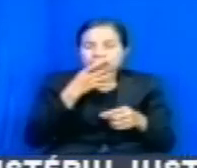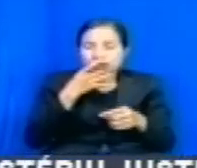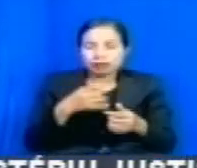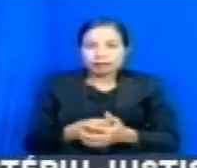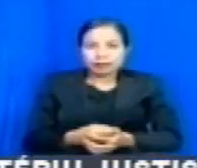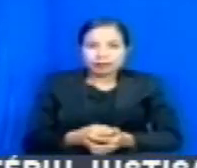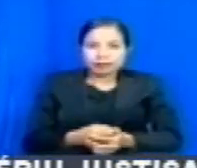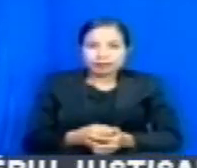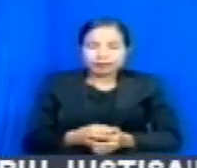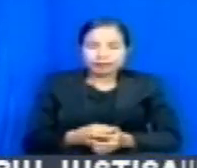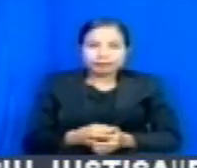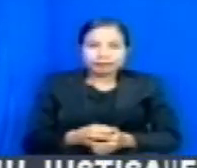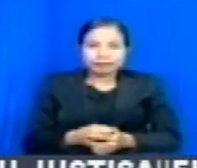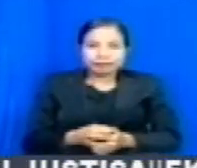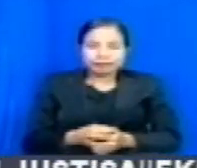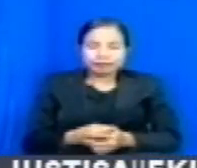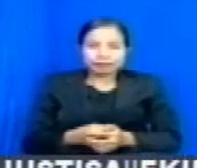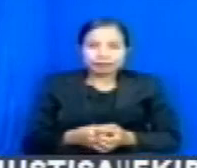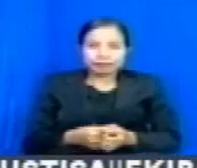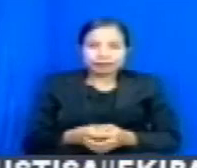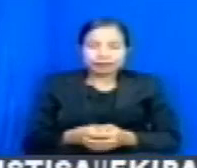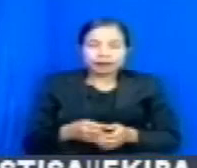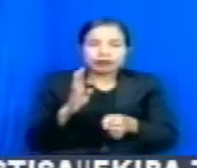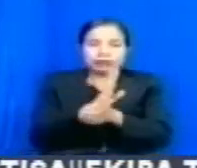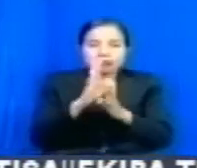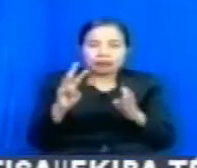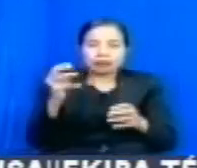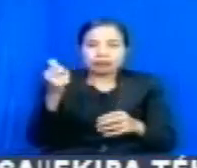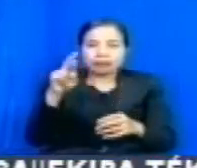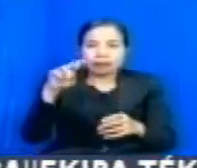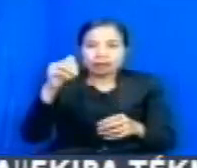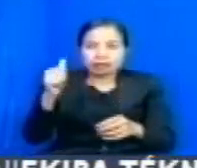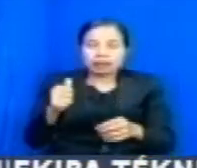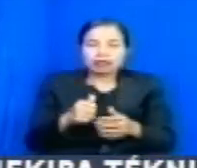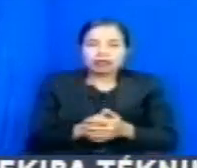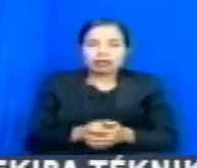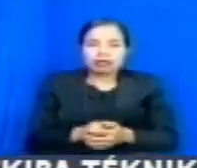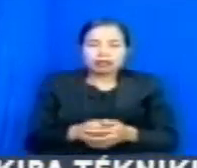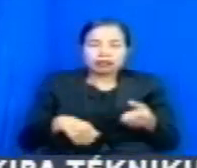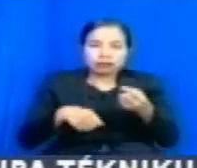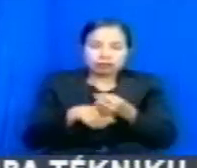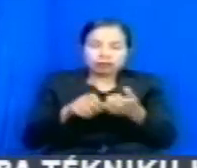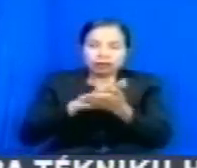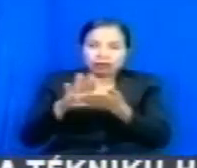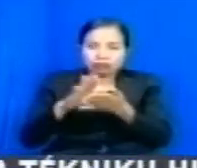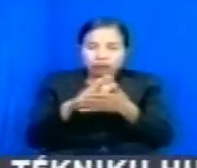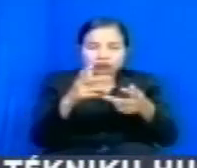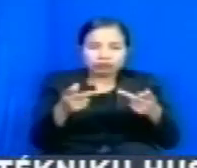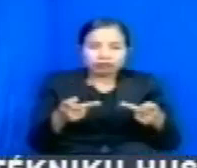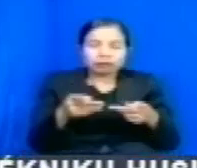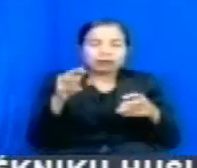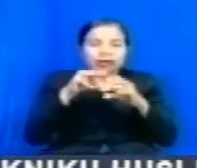mercado mo bele atun dida be atel dida na ame selu. Negociantes Maria Soares afirma ne parte contribui ba limpeza e a arre